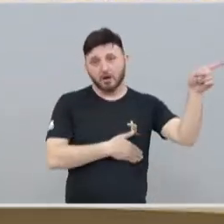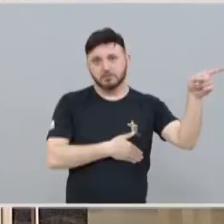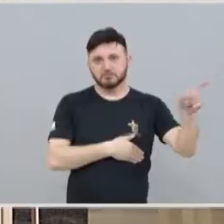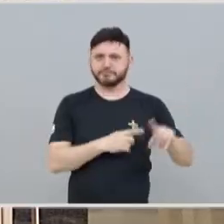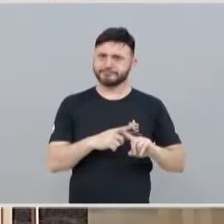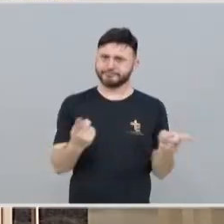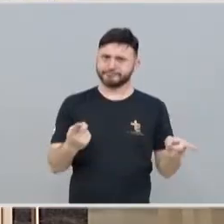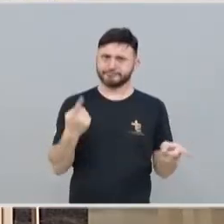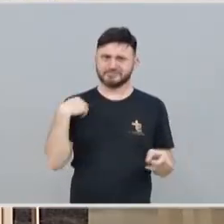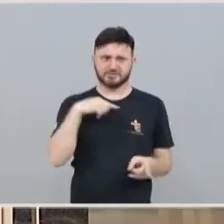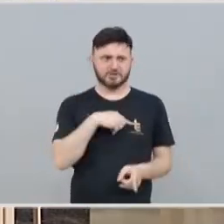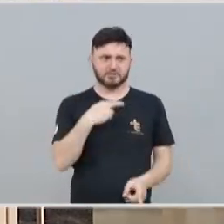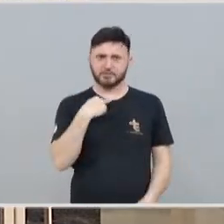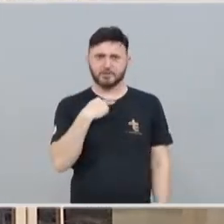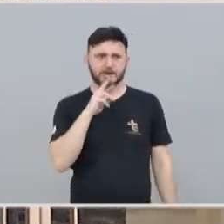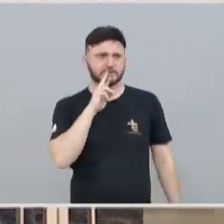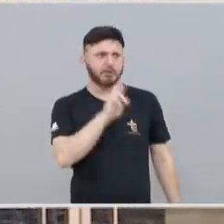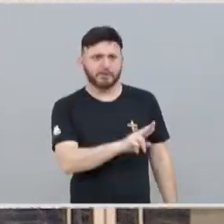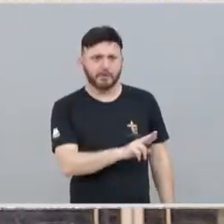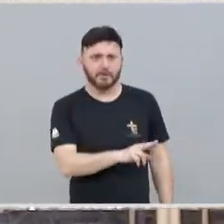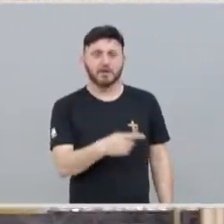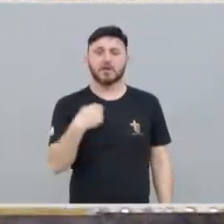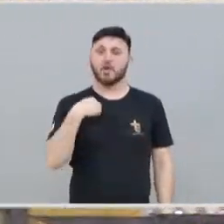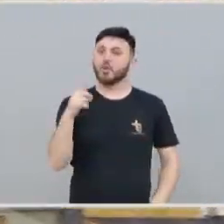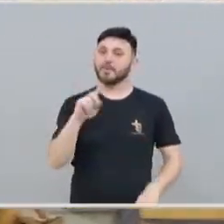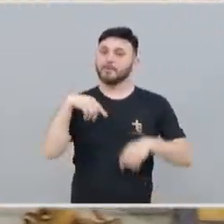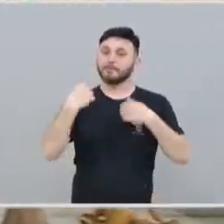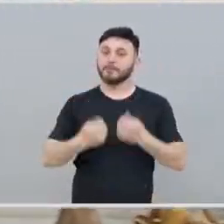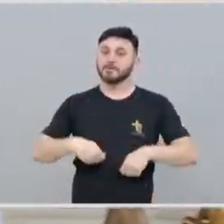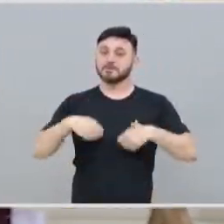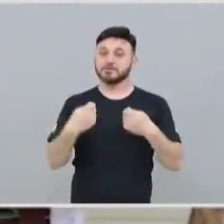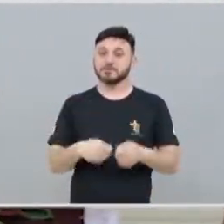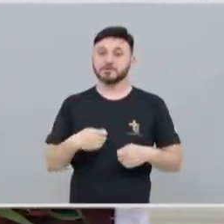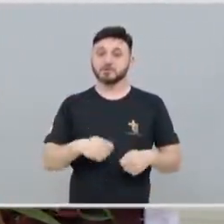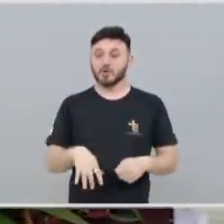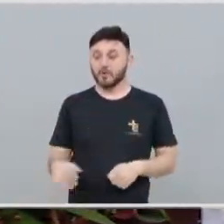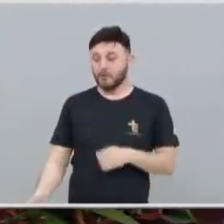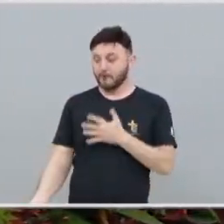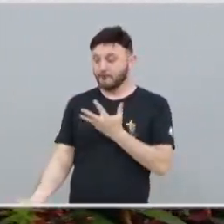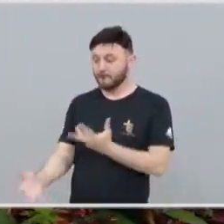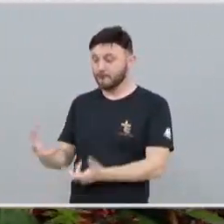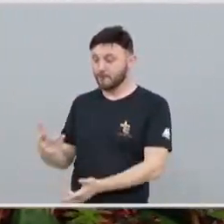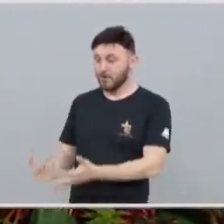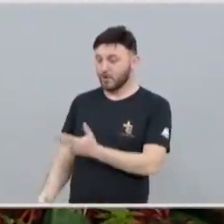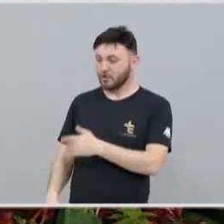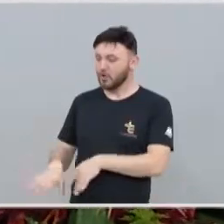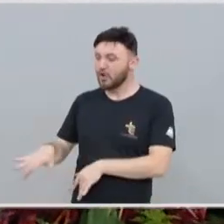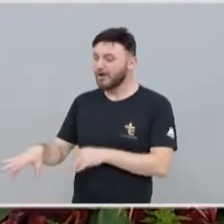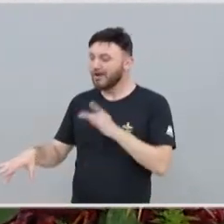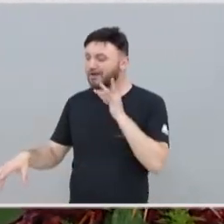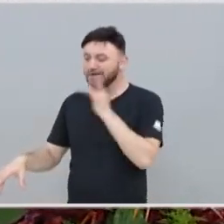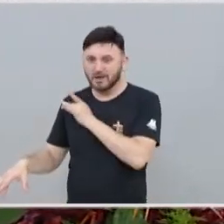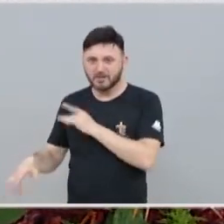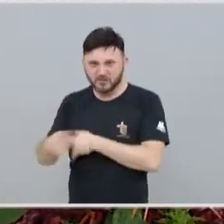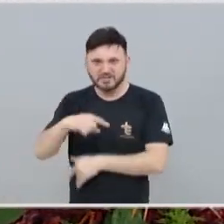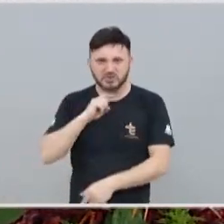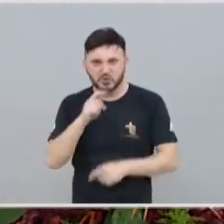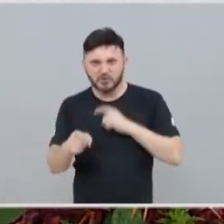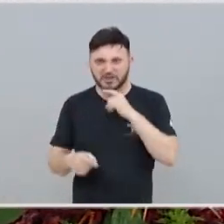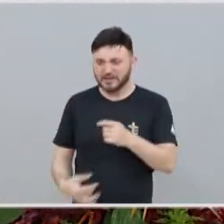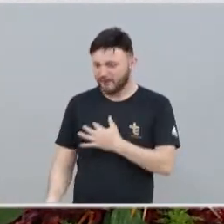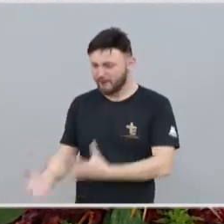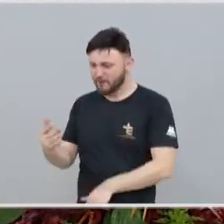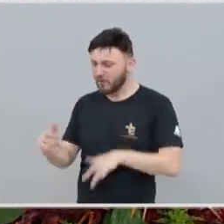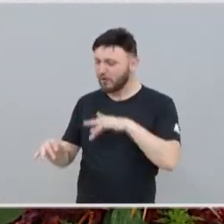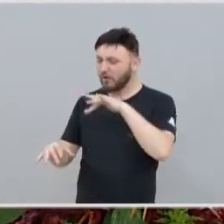não é empírico eu não preciso colocar a mão no fogo pra saber alguém duvida que queima quem